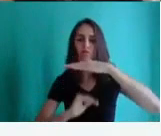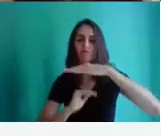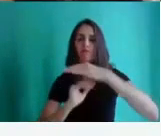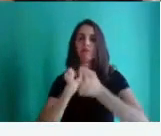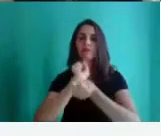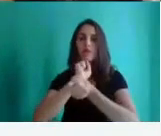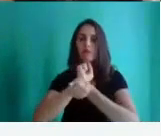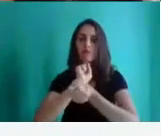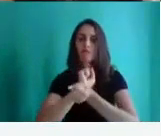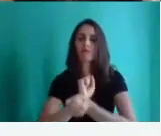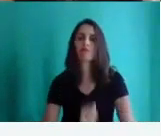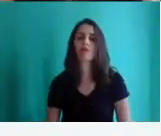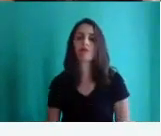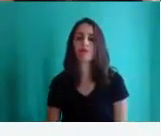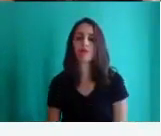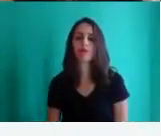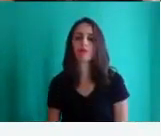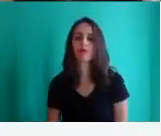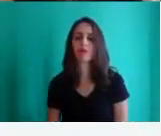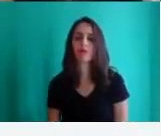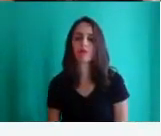Na sequência, os suplentes.